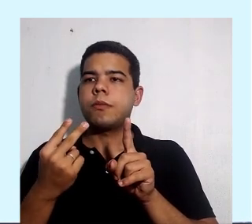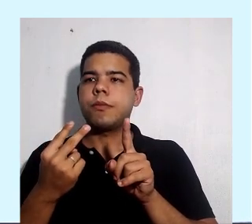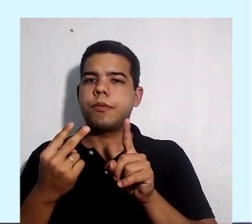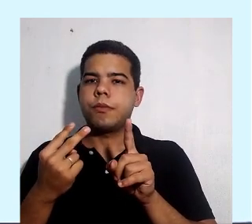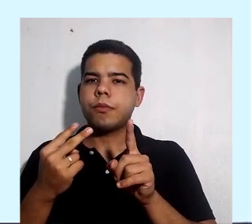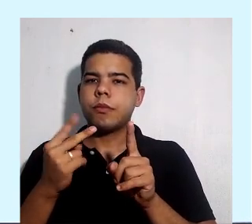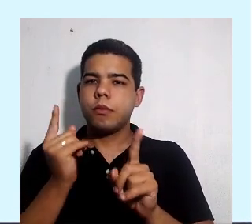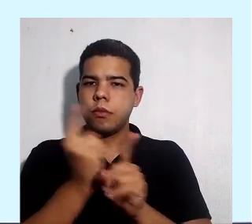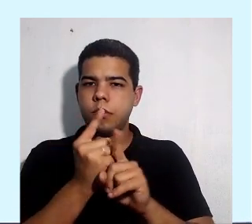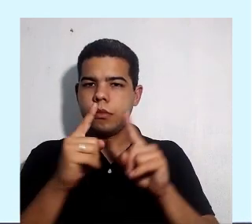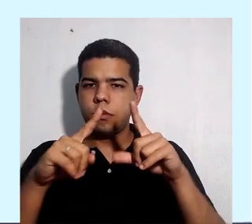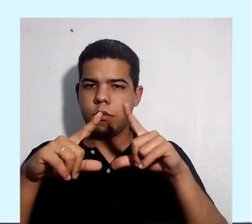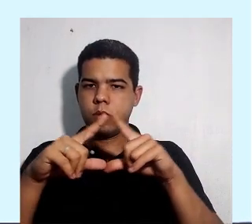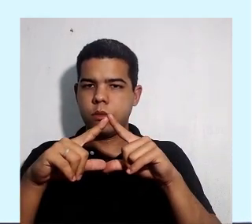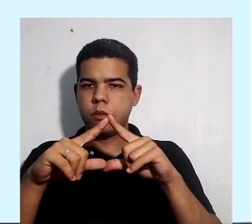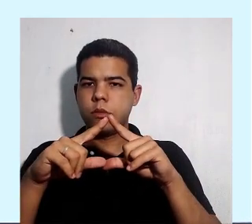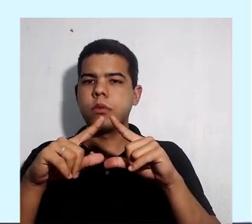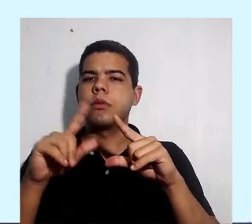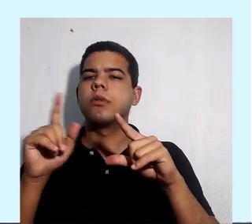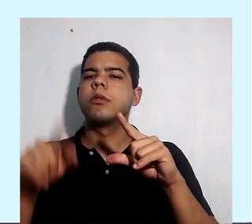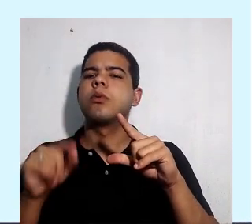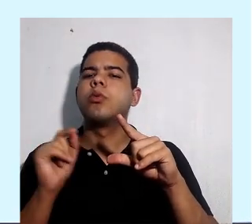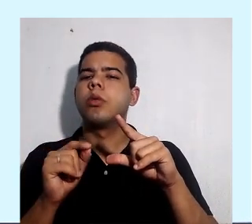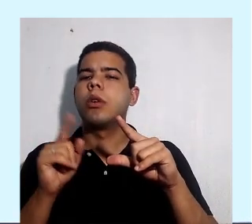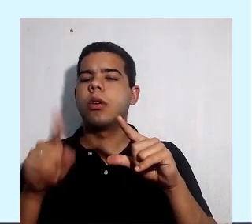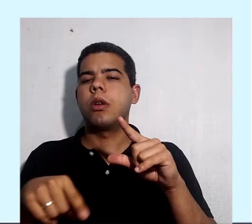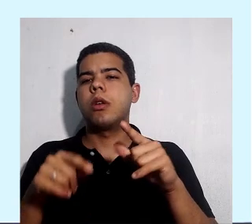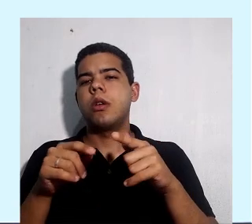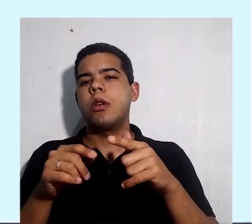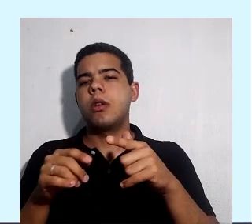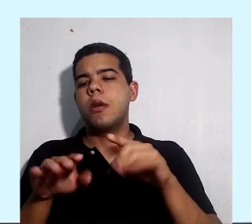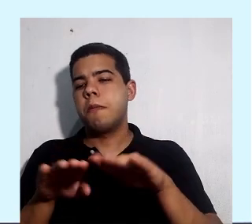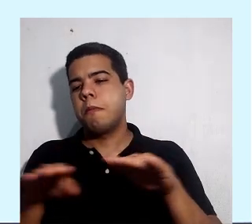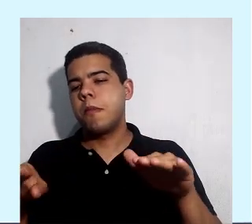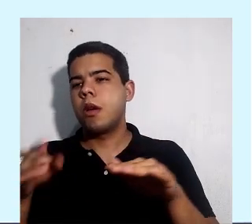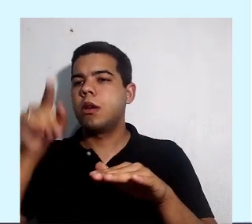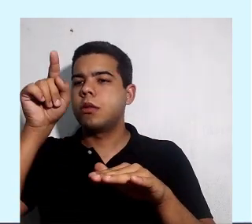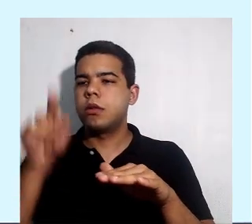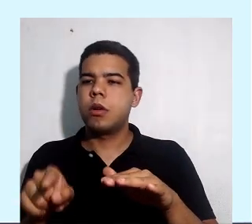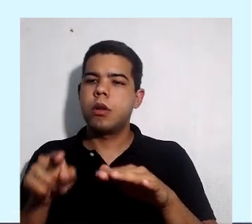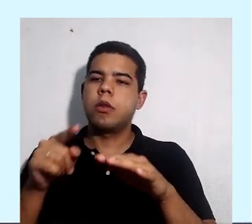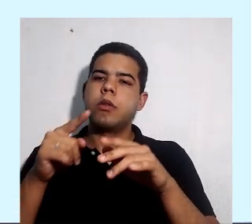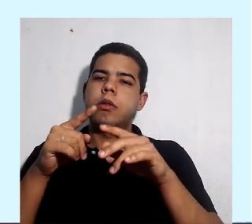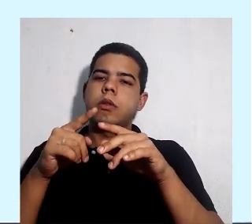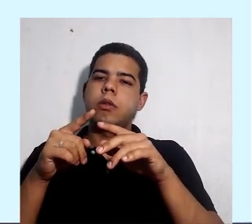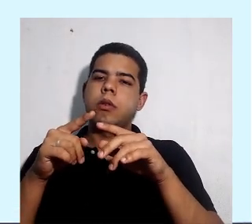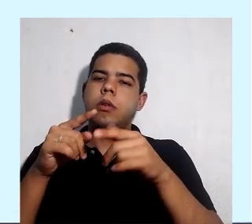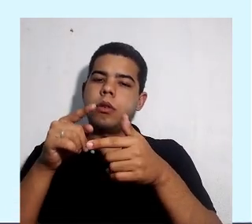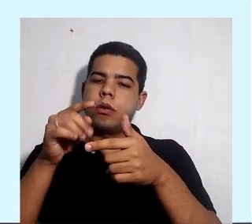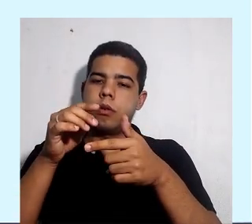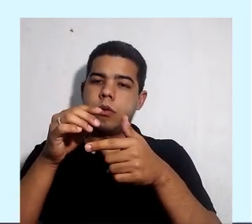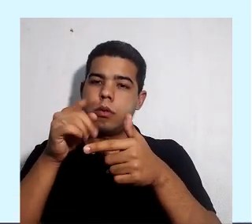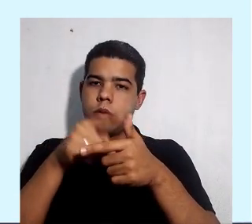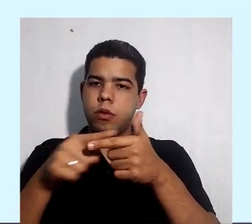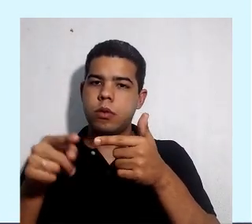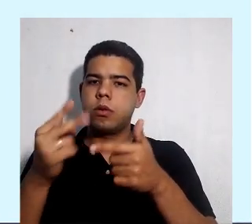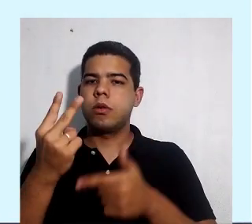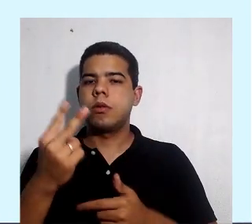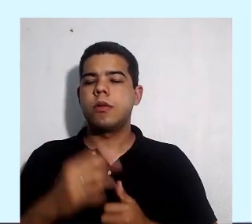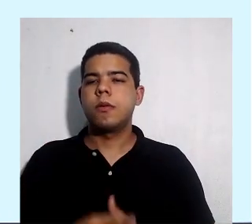por 2, você encontra o triângulo, então a área do triângulo é o quê? Base vezes altura dividido por 2,